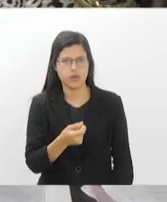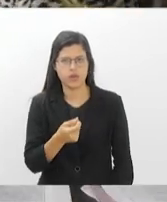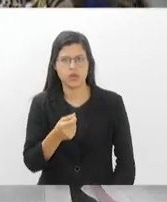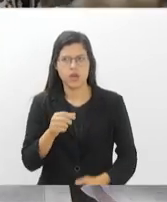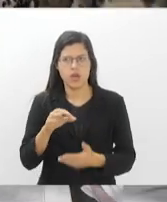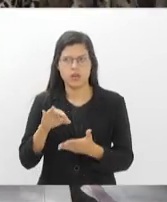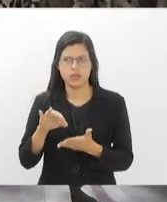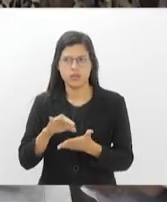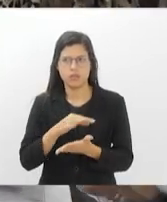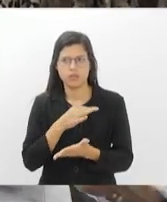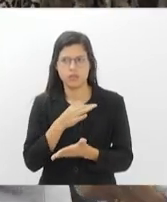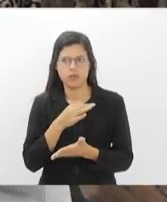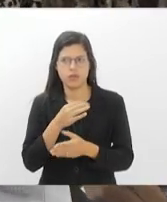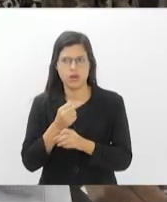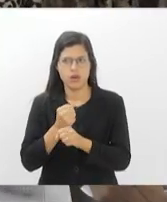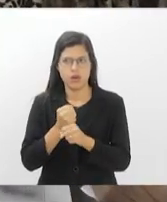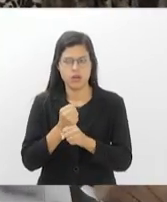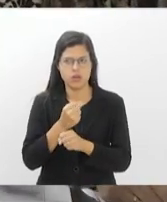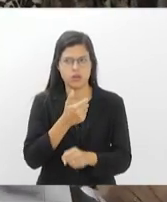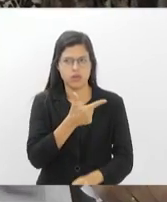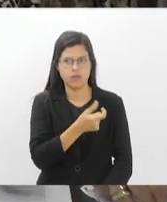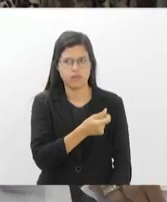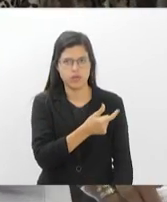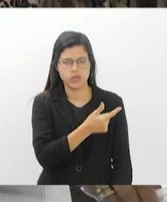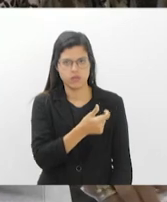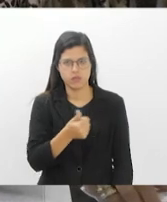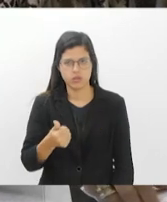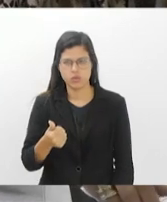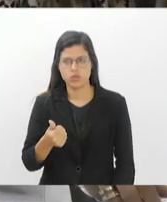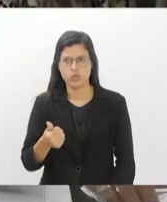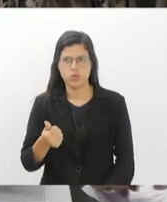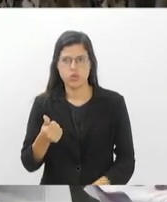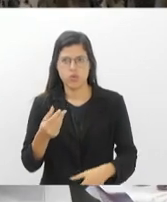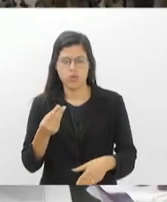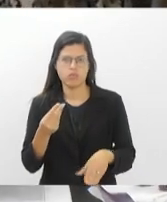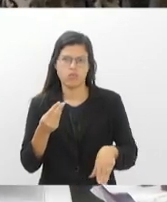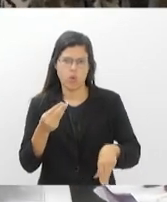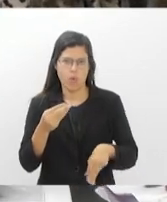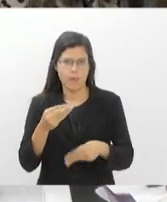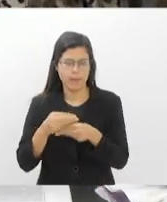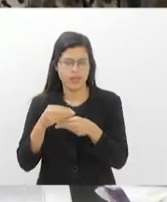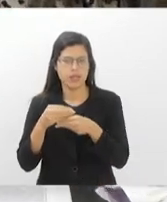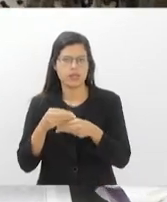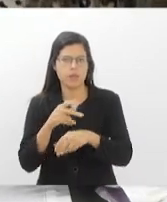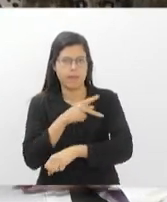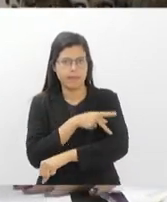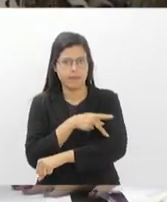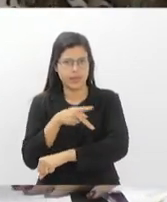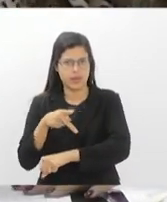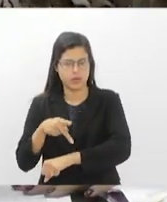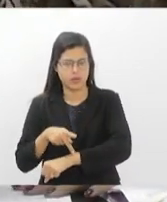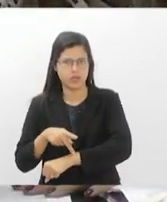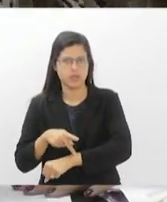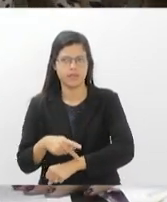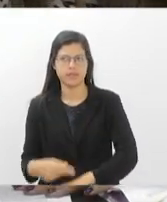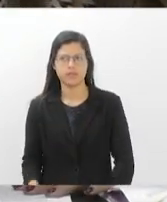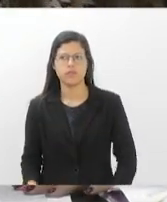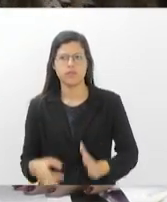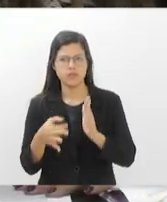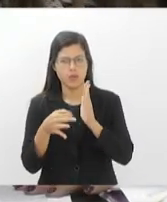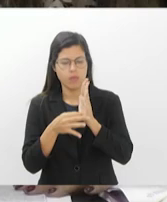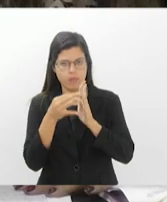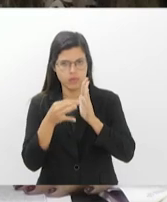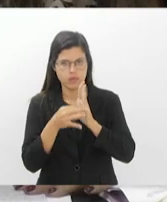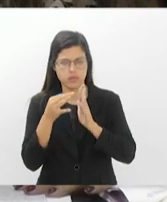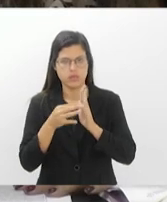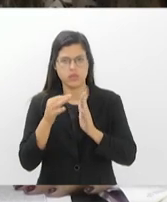ano de 2021, a fim de realizar complementação pedagógica. O parecer do deputado